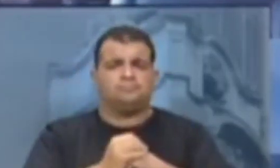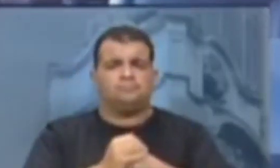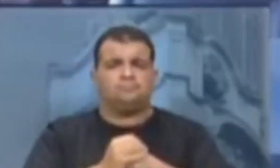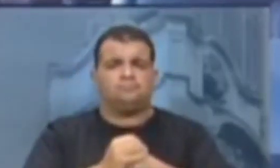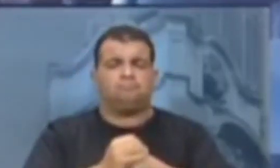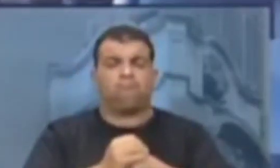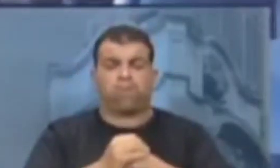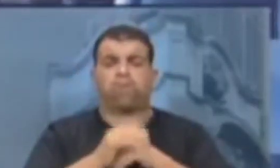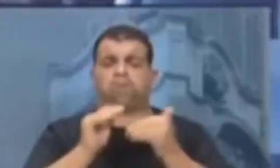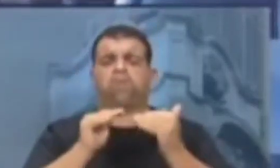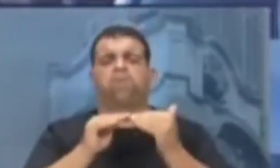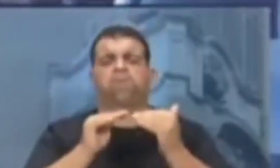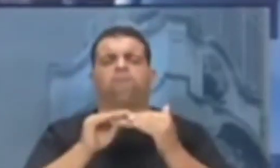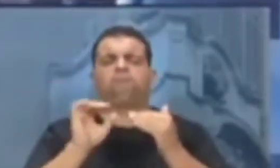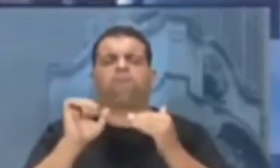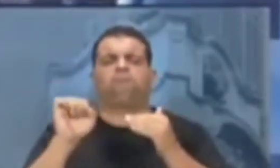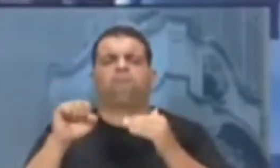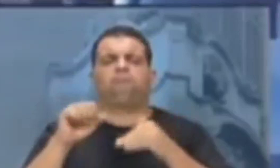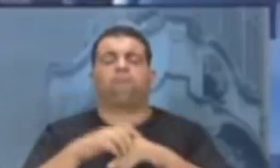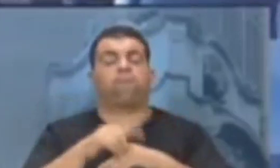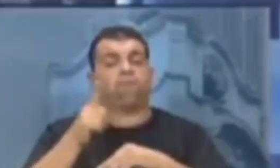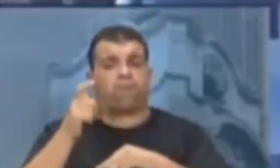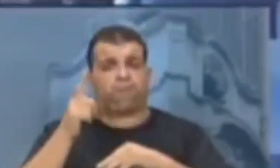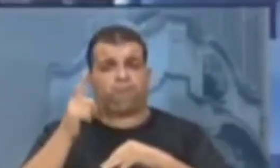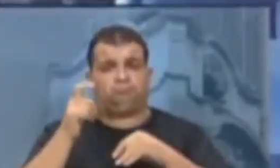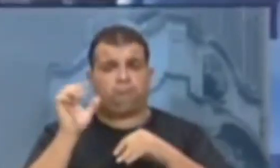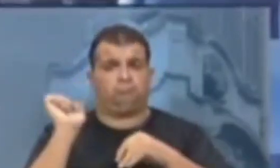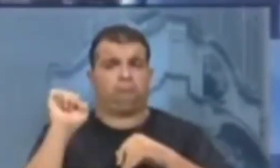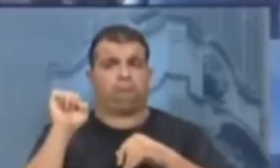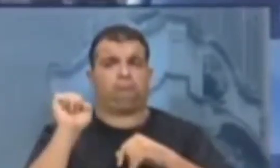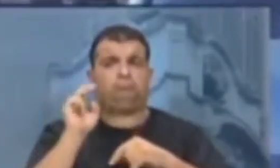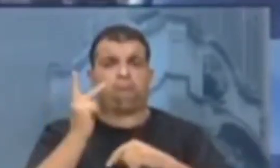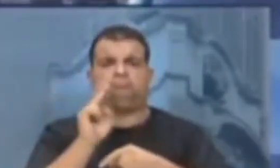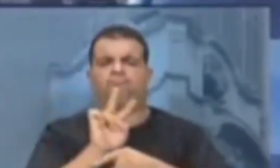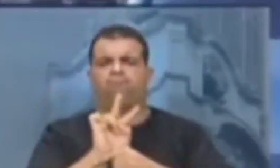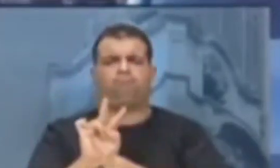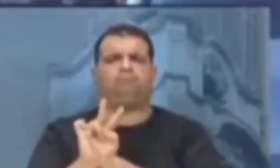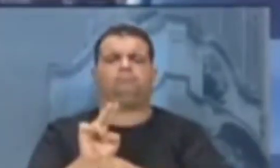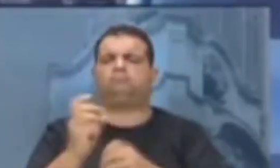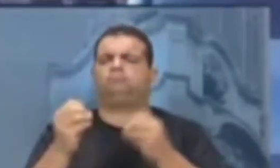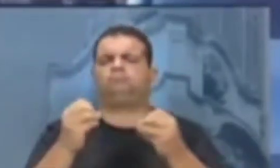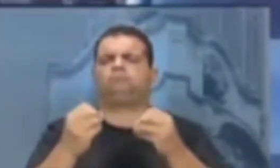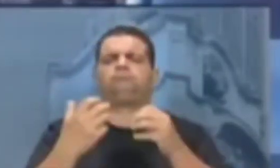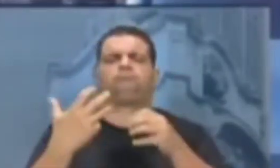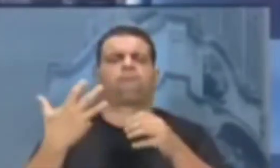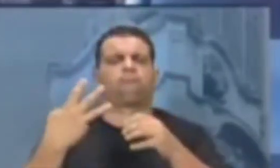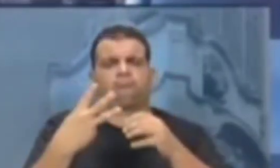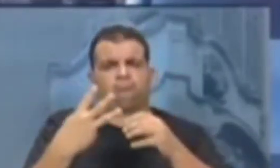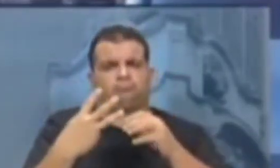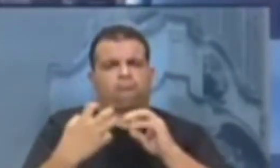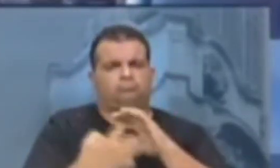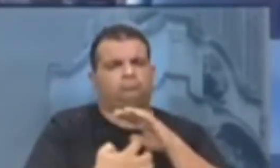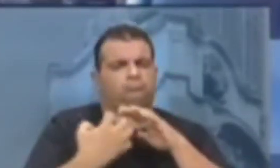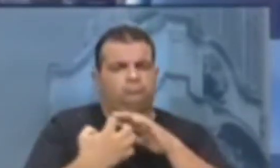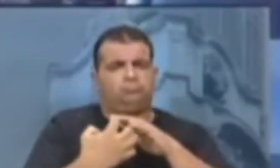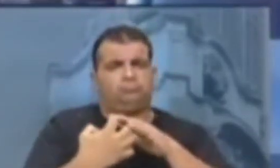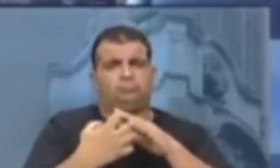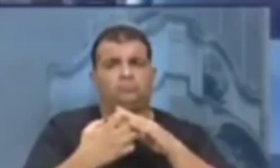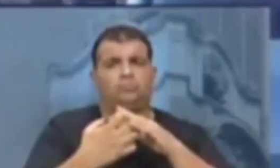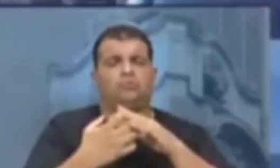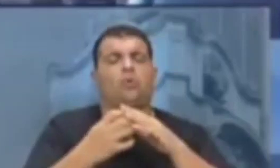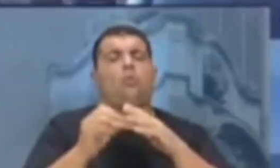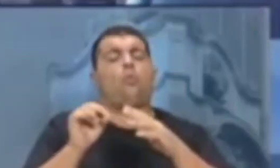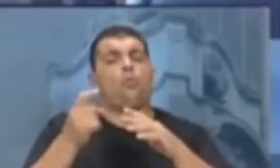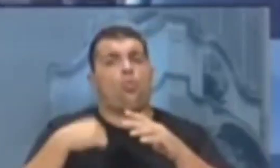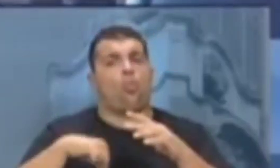com pleno acordo. É muito interessante a visão que ele traz sobre a terceirização, que nós temos